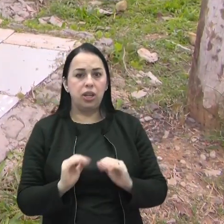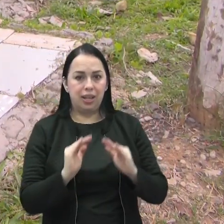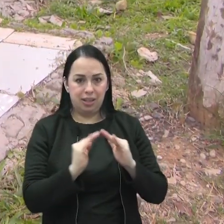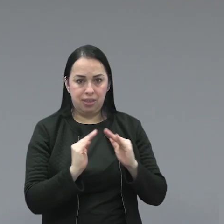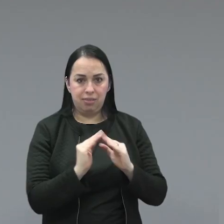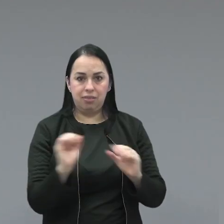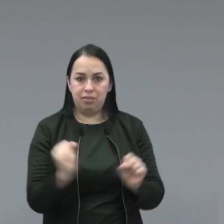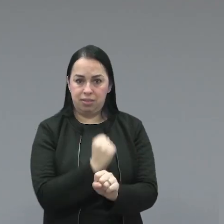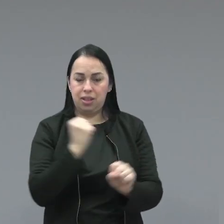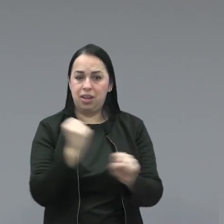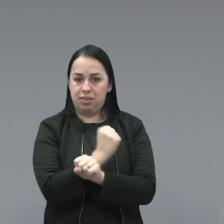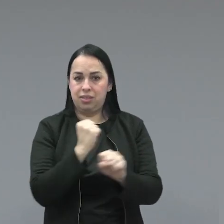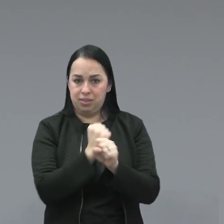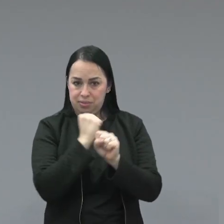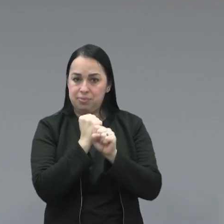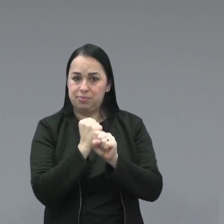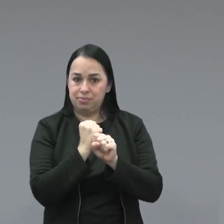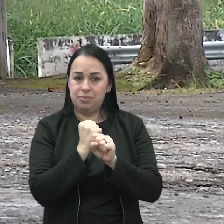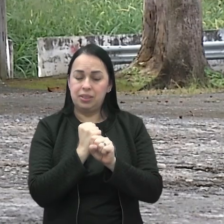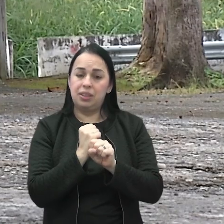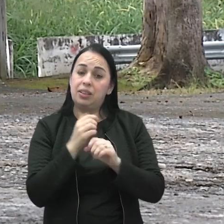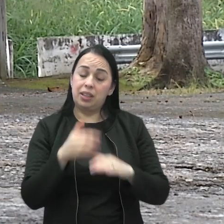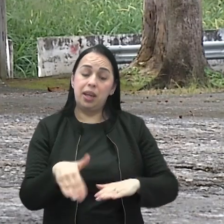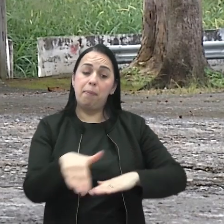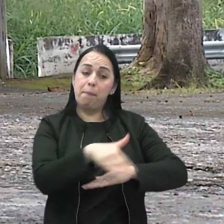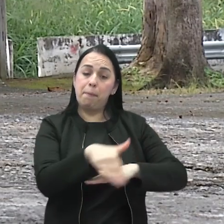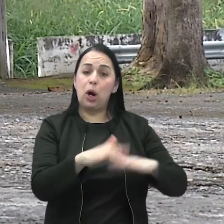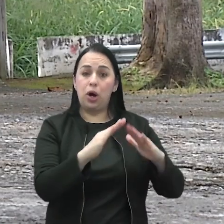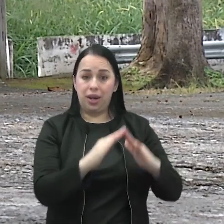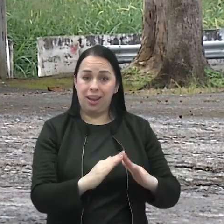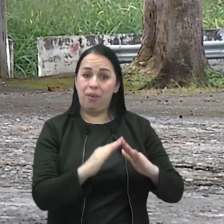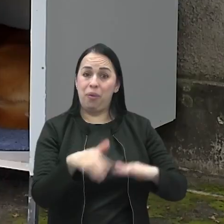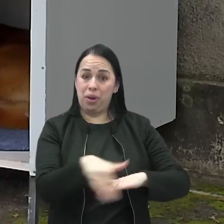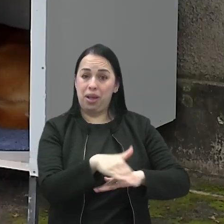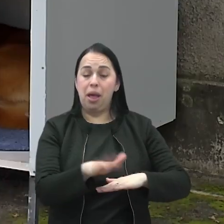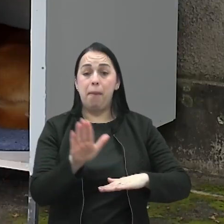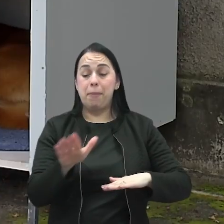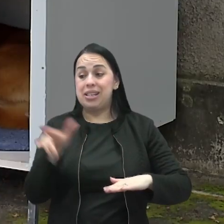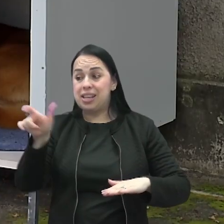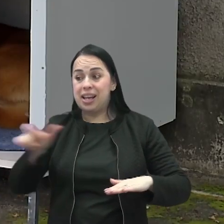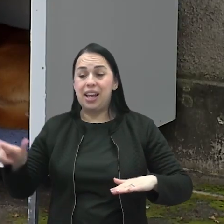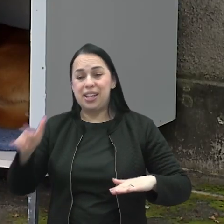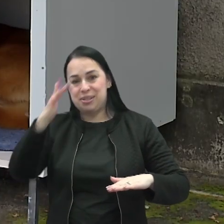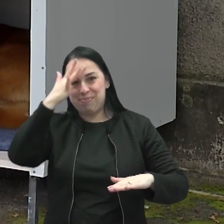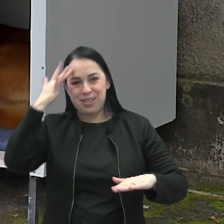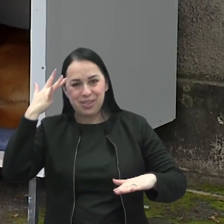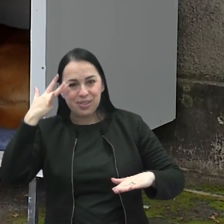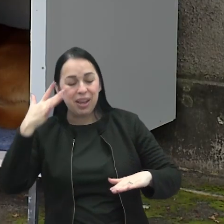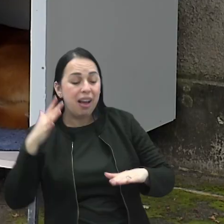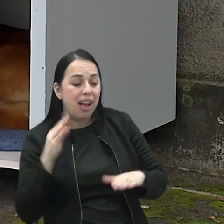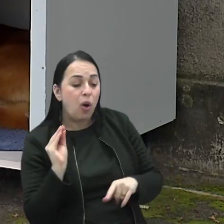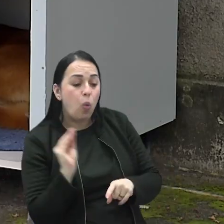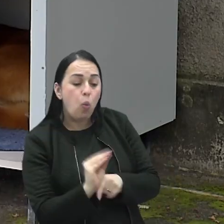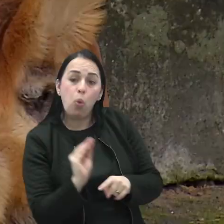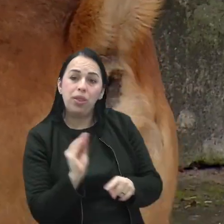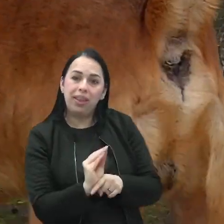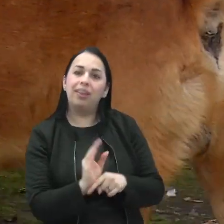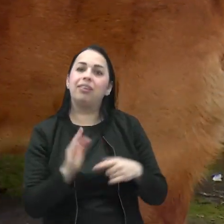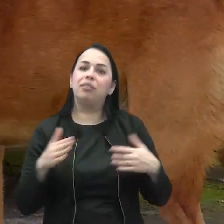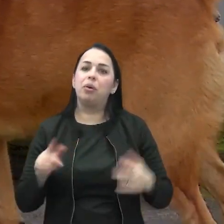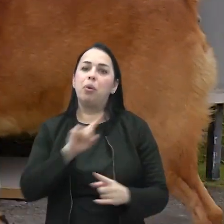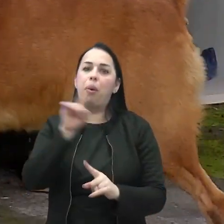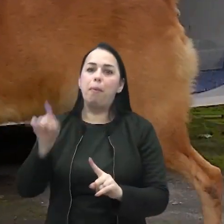para os chamados pets comunitários, animais que vivem na rua, mas foram adotados pela comunidade.